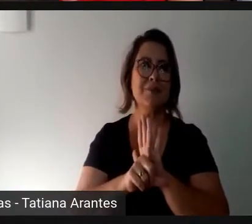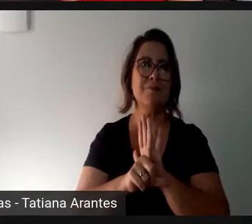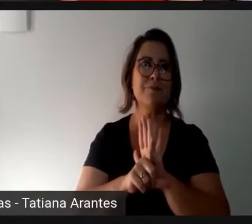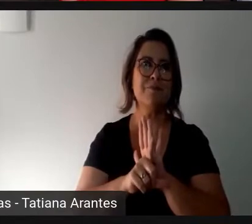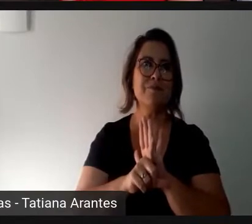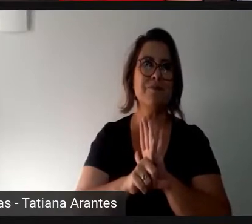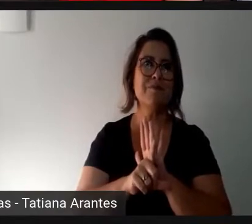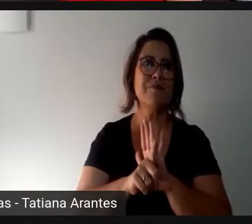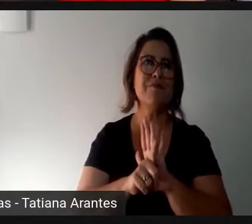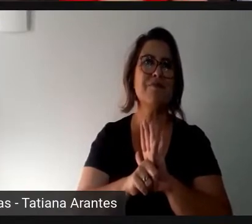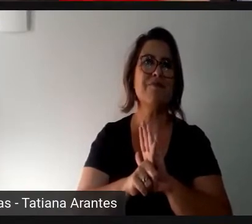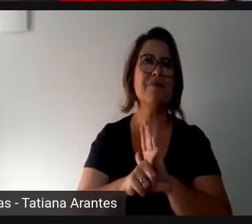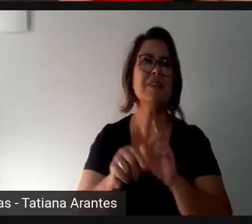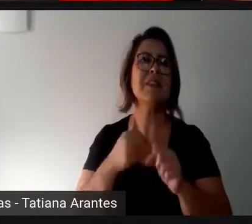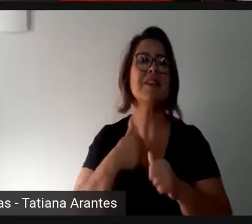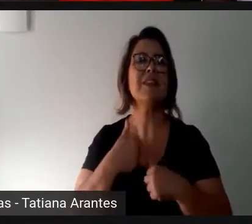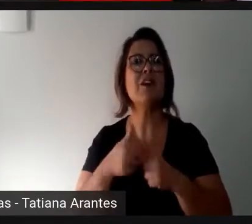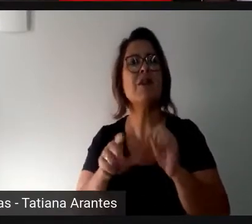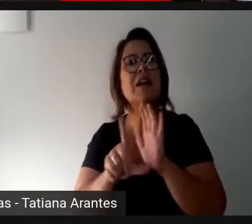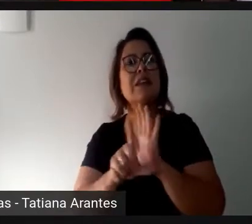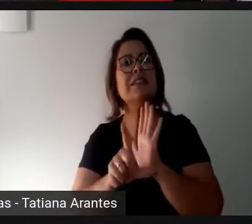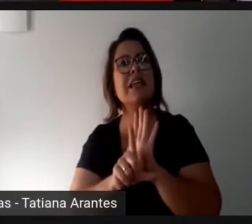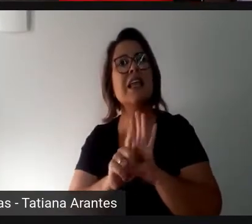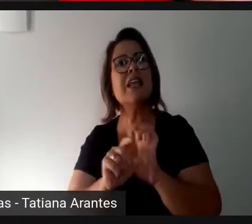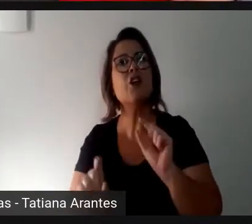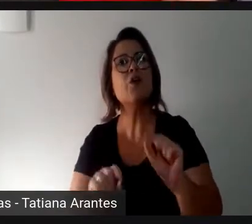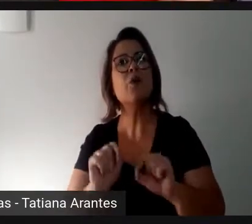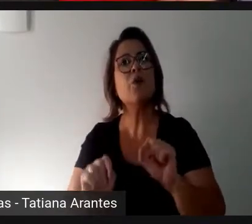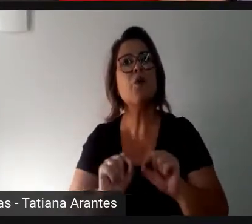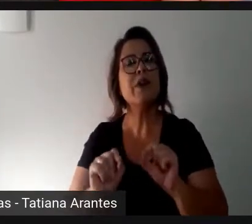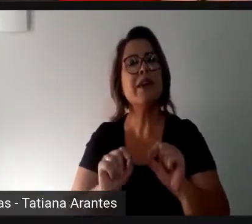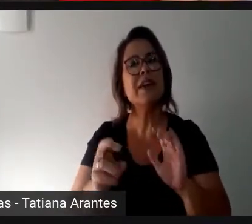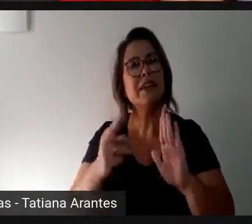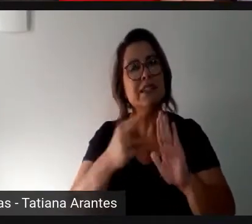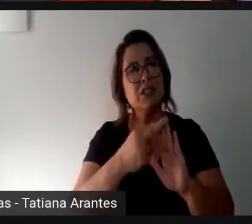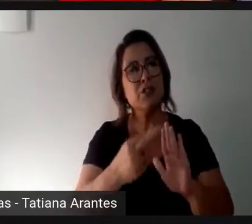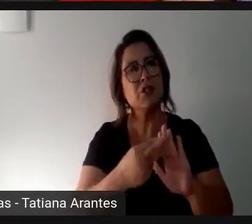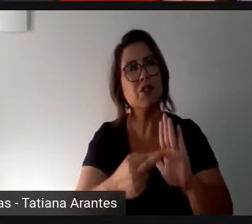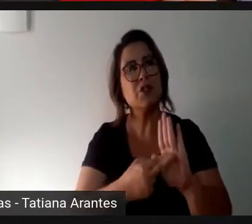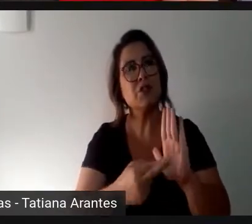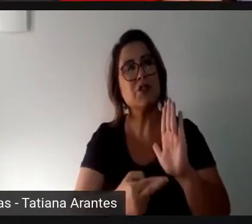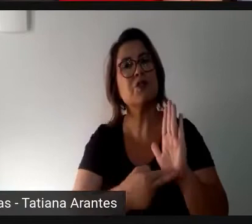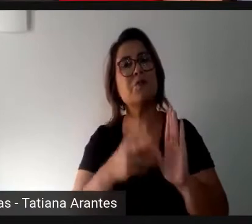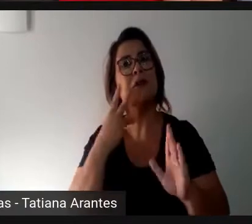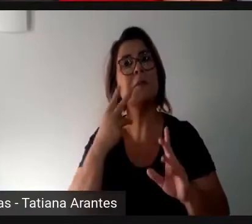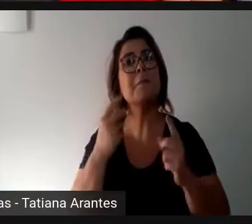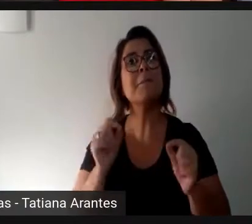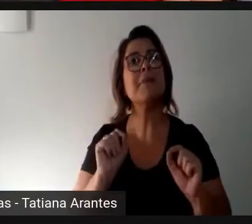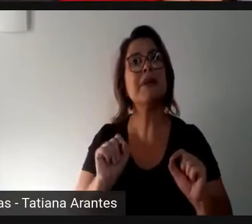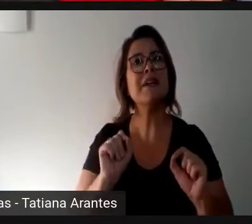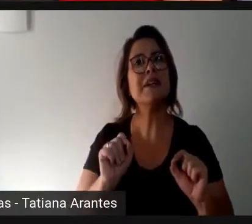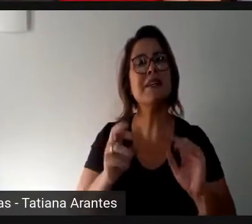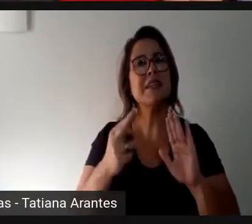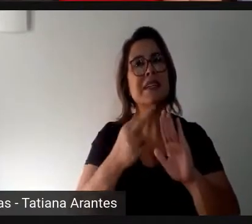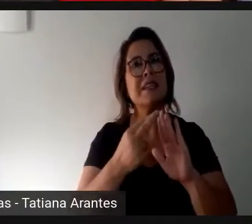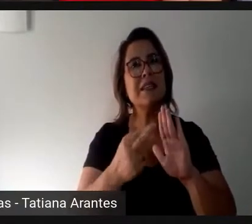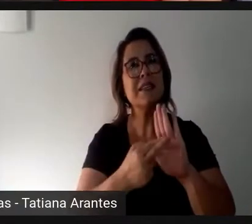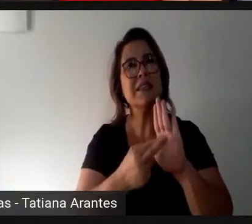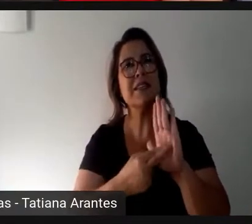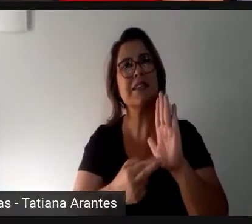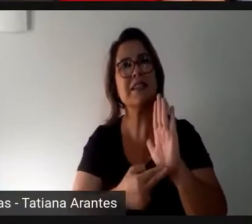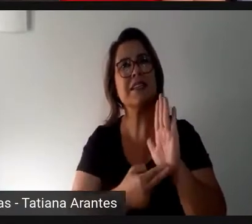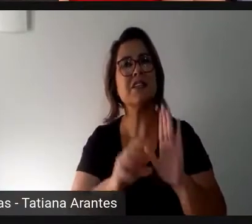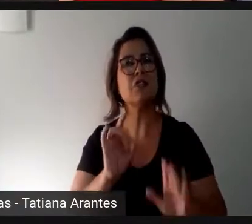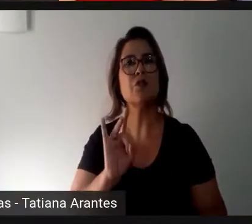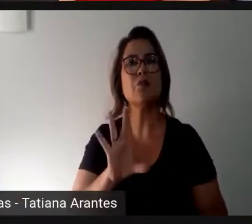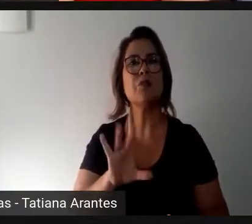aplicação de normas que limitam a conduta, mas sim de normas que limitam as finalidades. eu tenho normas que não dão apenas os